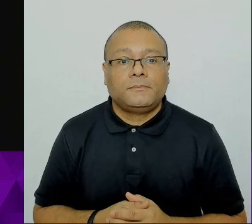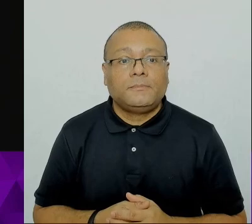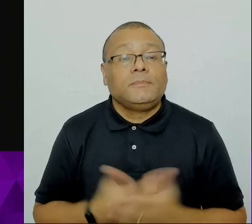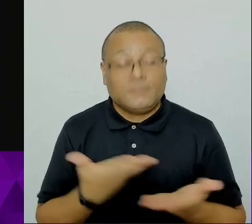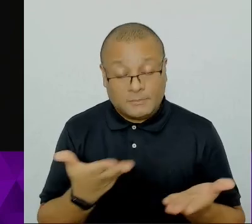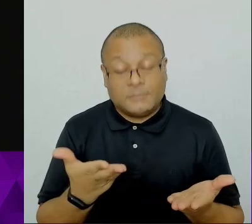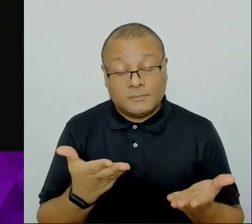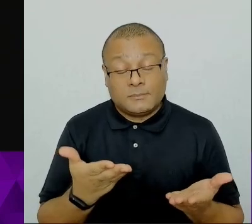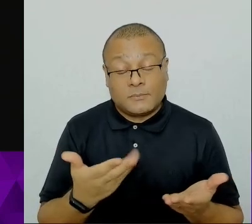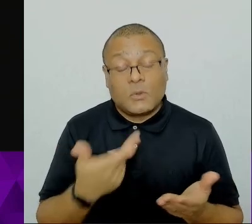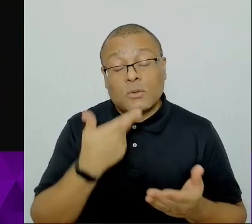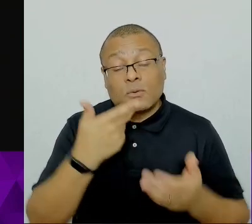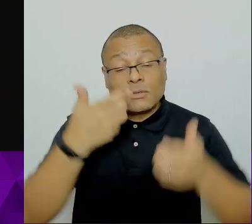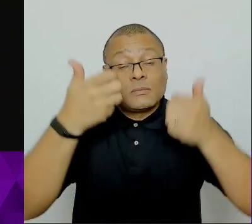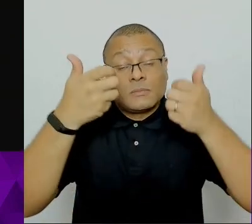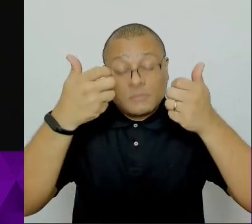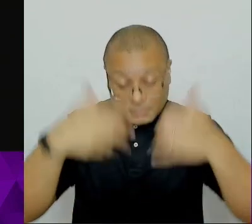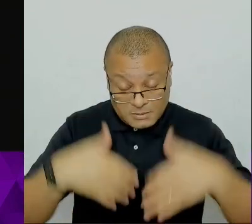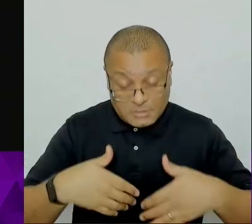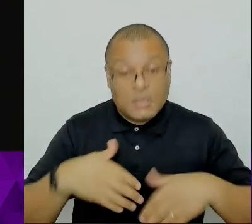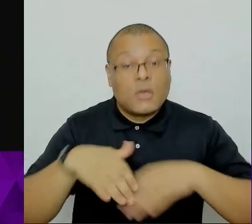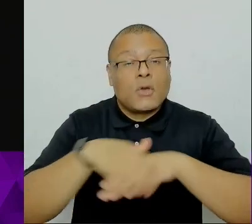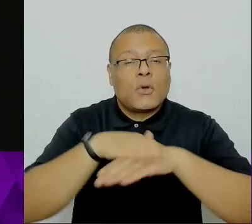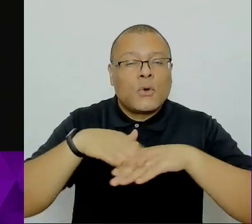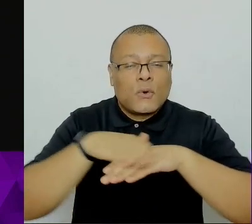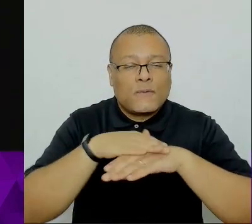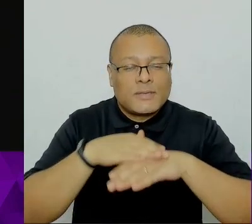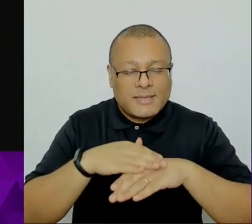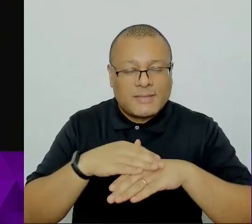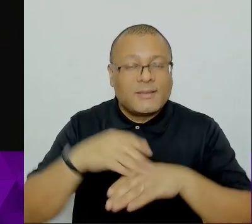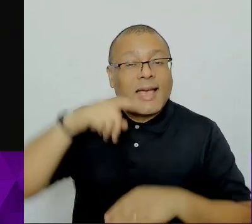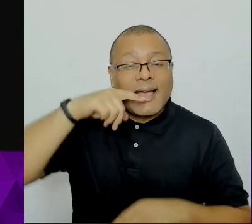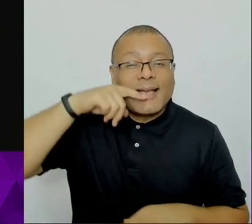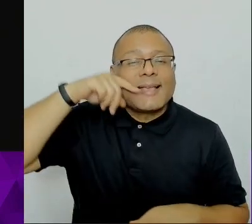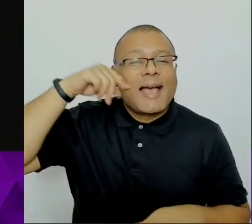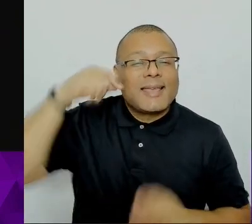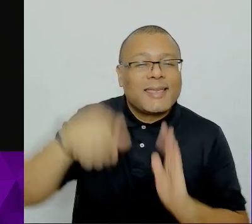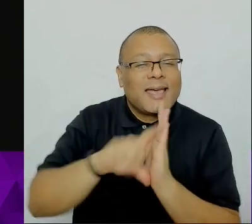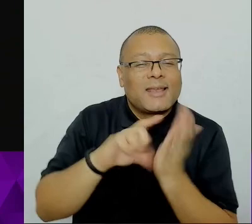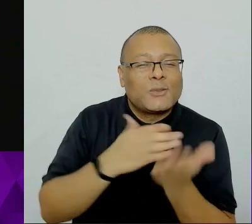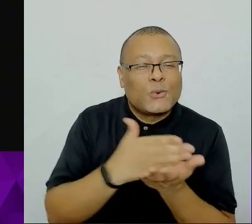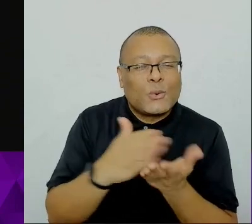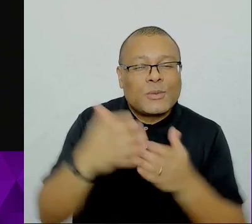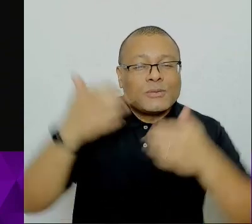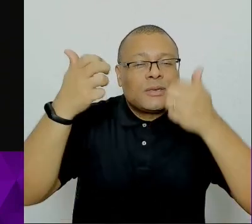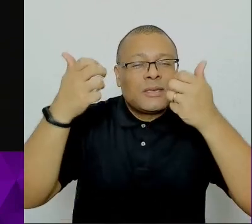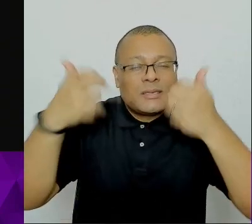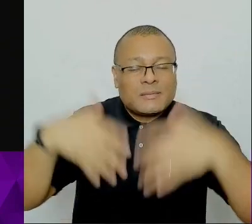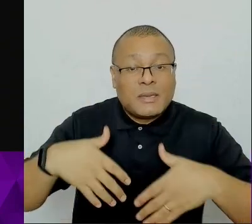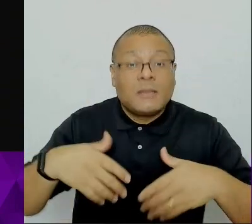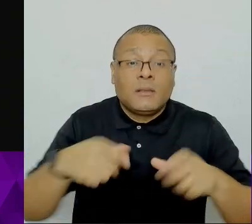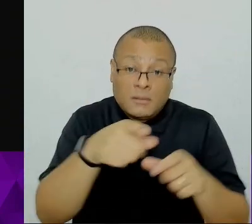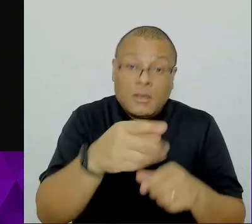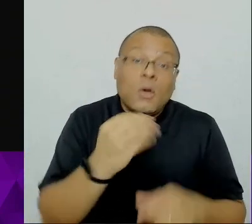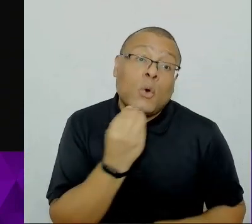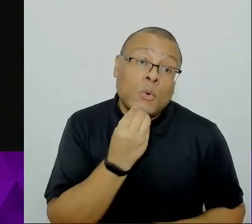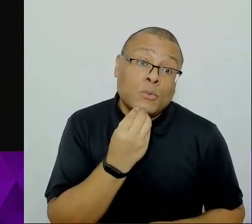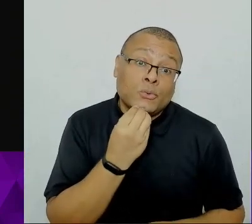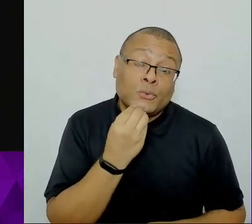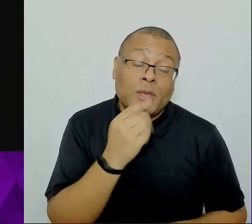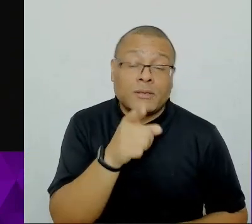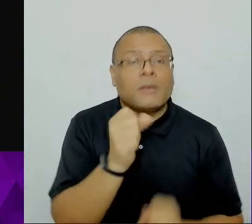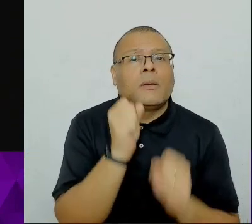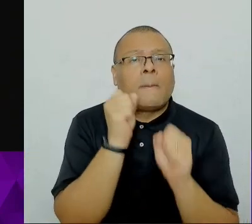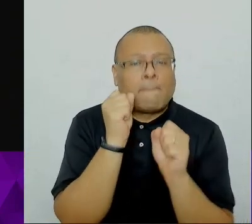né, como eu falei lá, conversando com a Yara, e de esses caminhos, né, que vocês